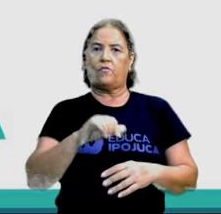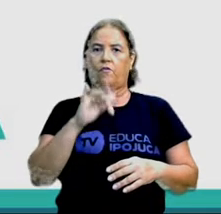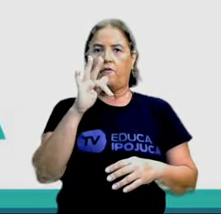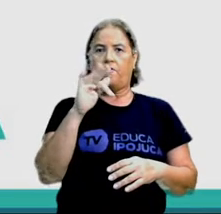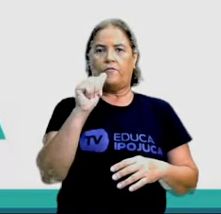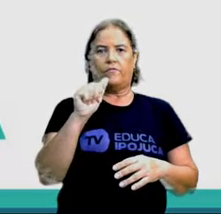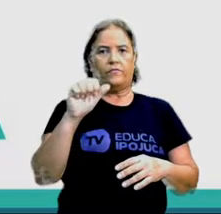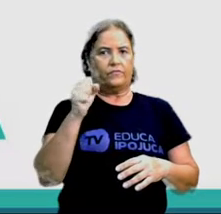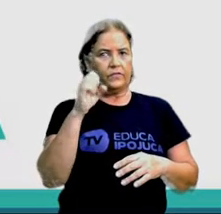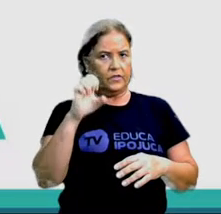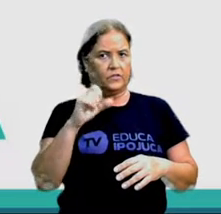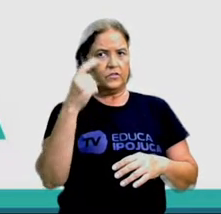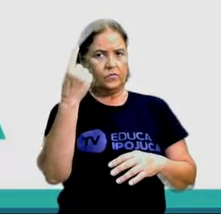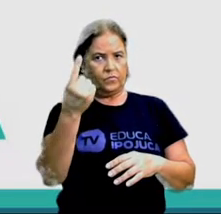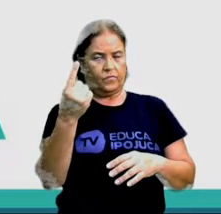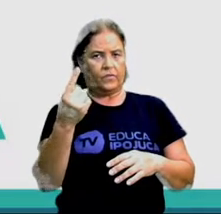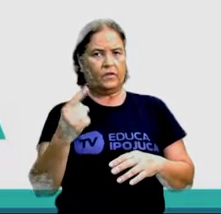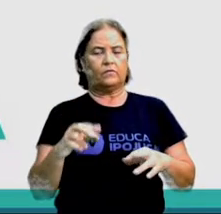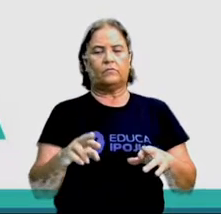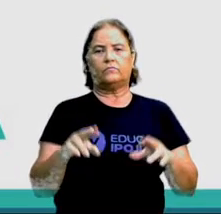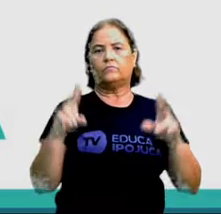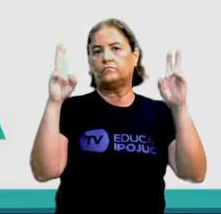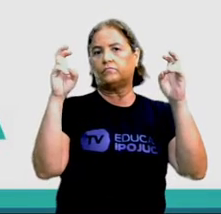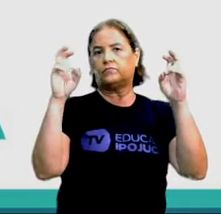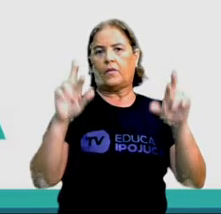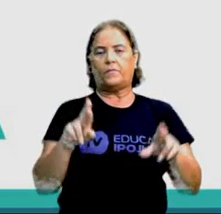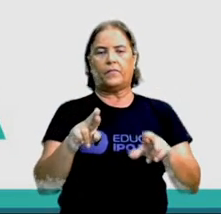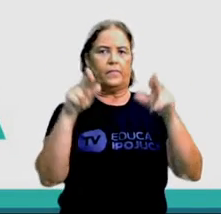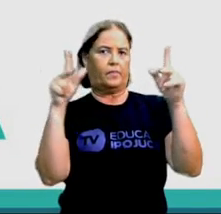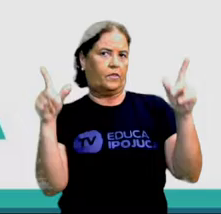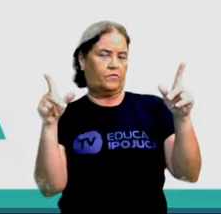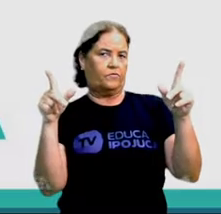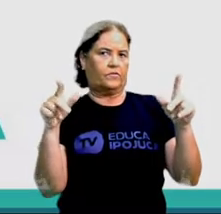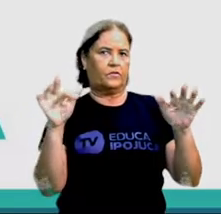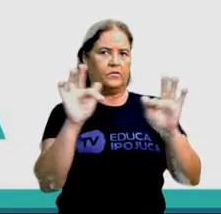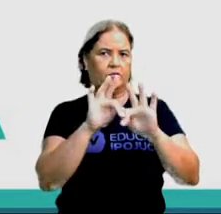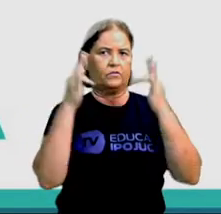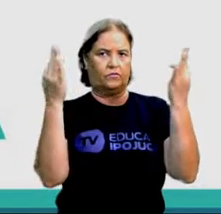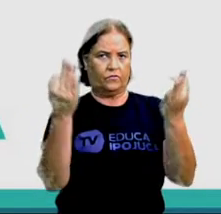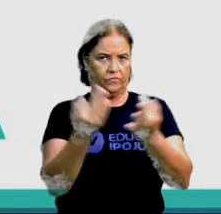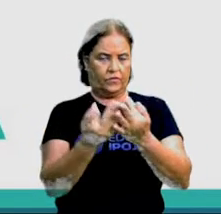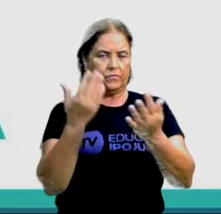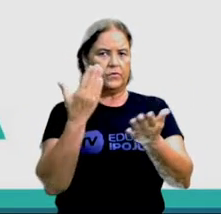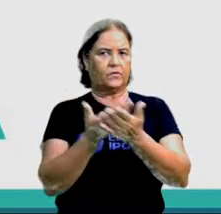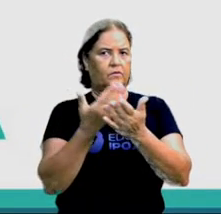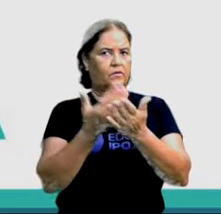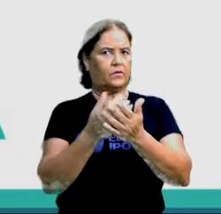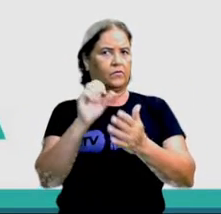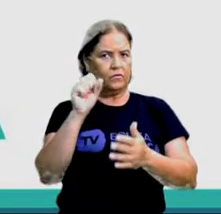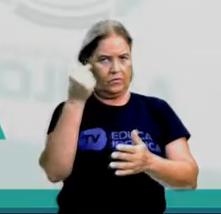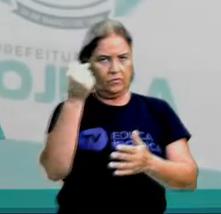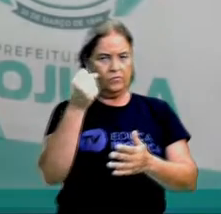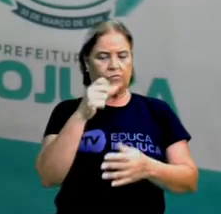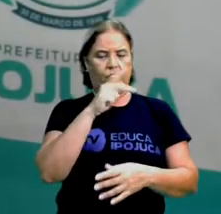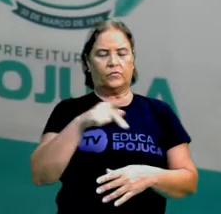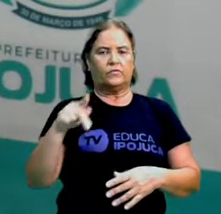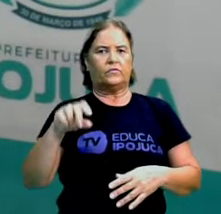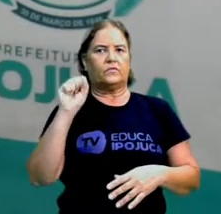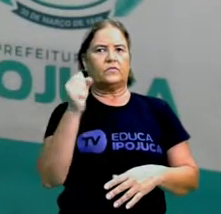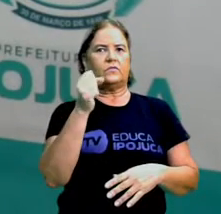as diferentes famílias. Portanto, é a aula 8 de História com o professor Ceneval